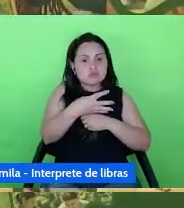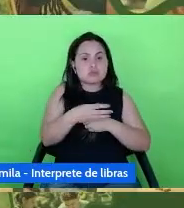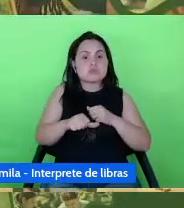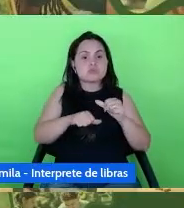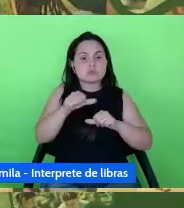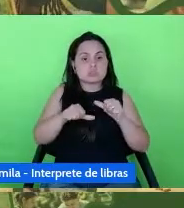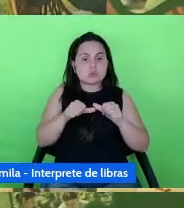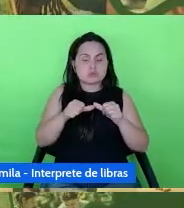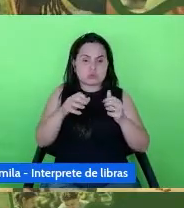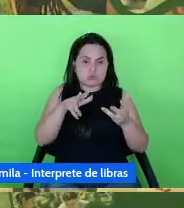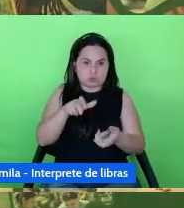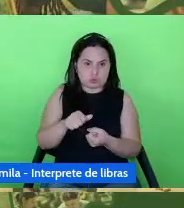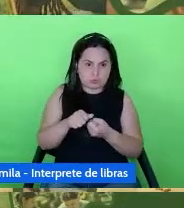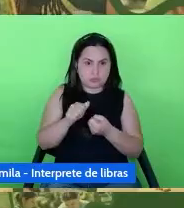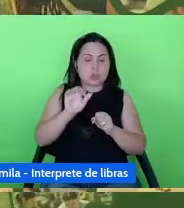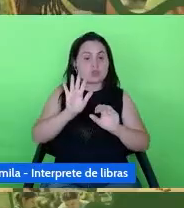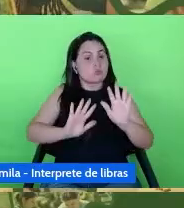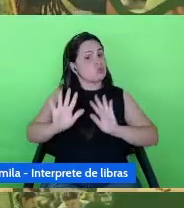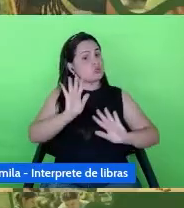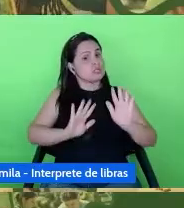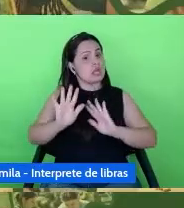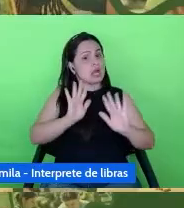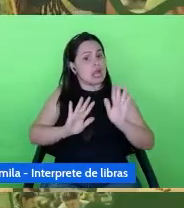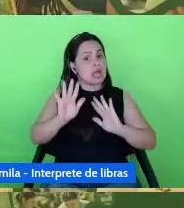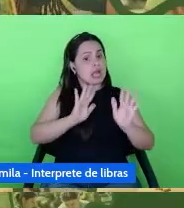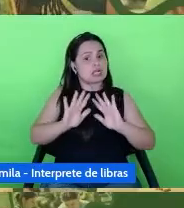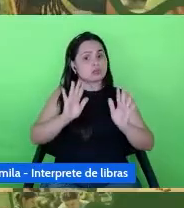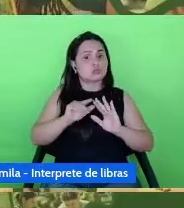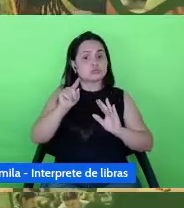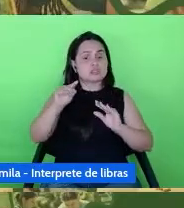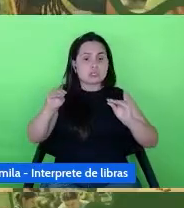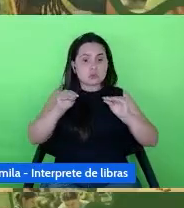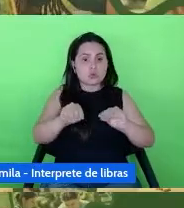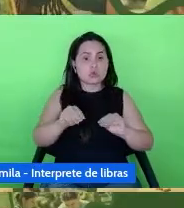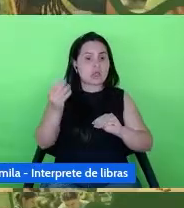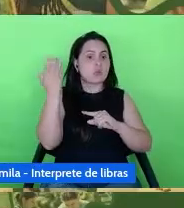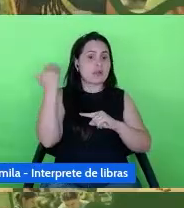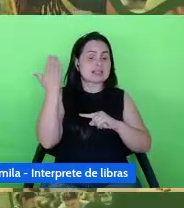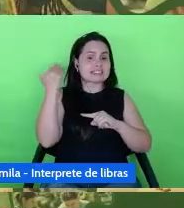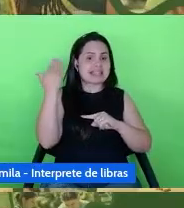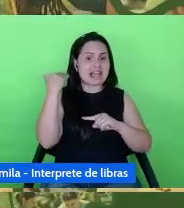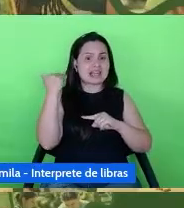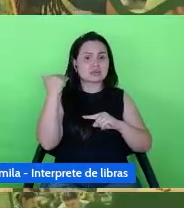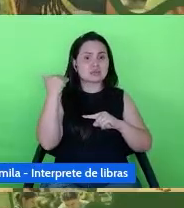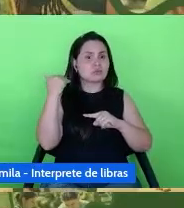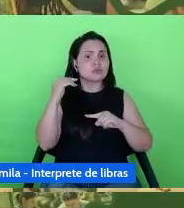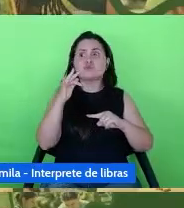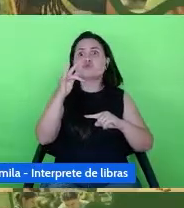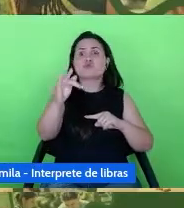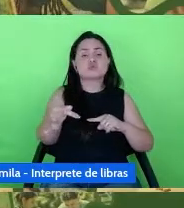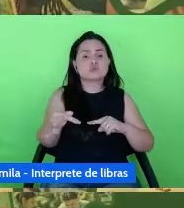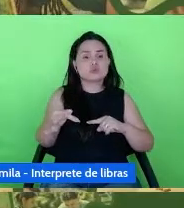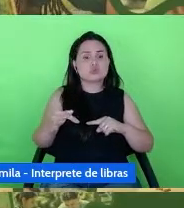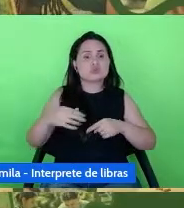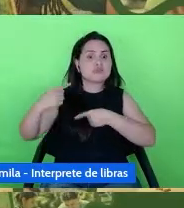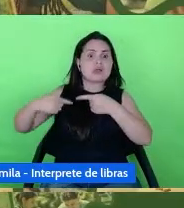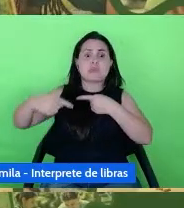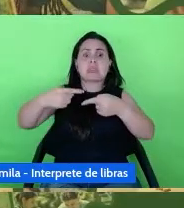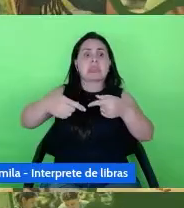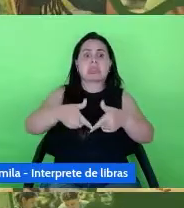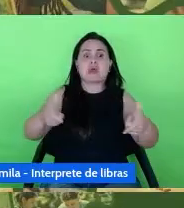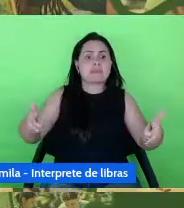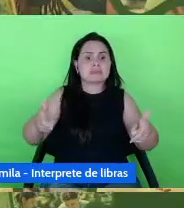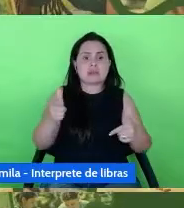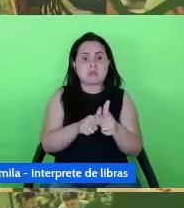sustentabilidade. Então, cuidado para não querer reproduzir o passado no futuro, que só vem aumentando a degradação, os